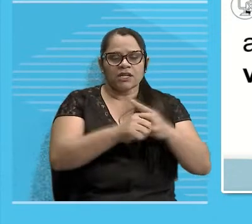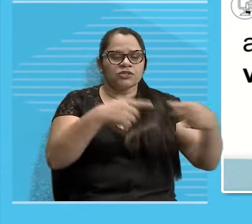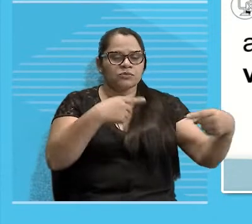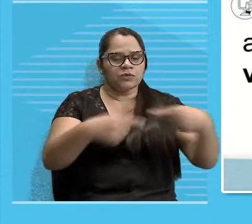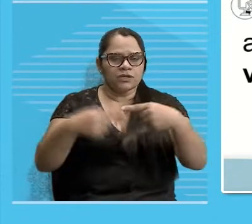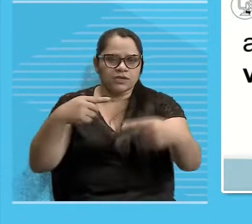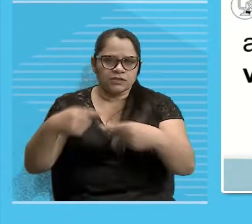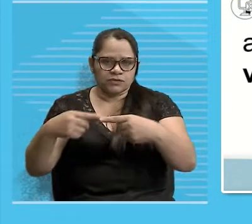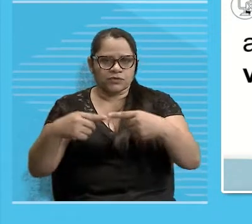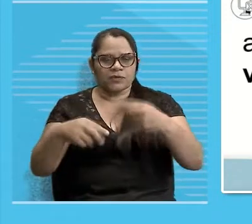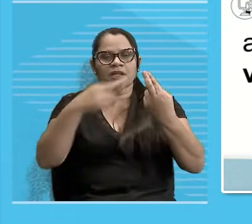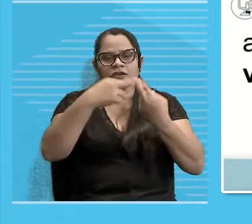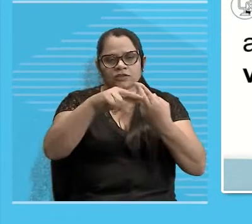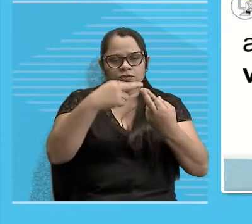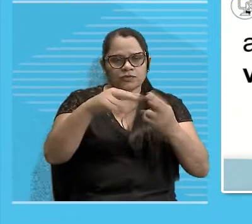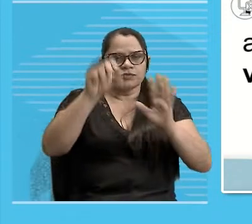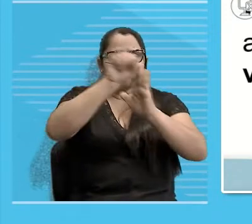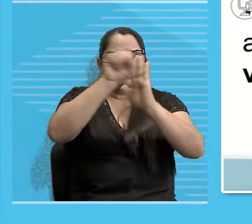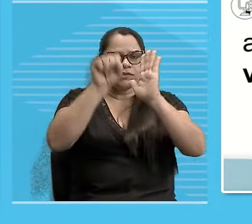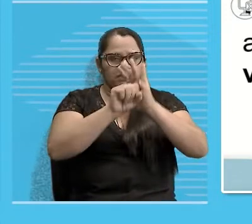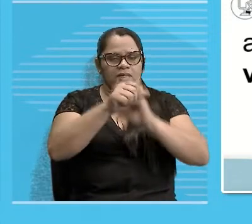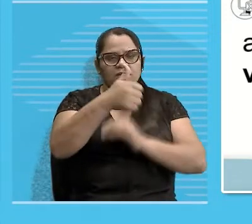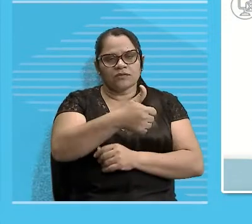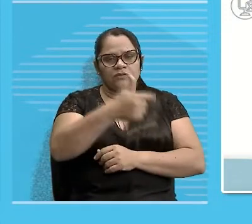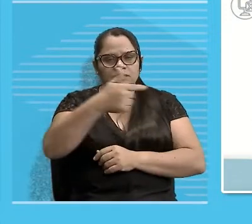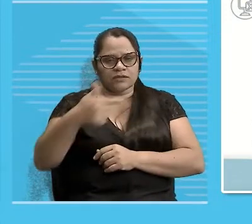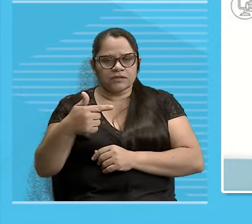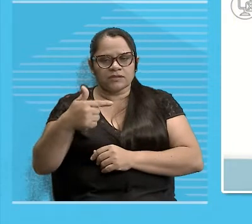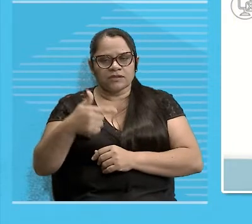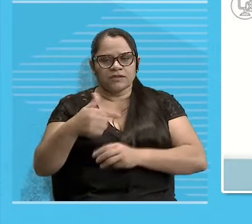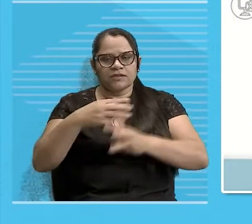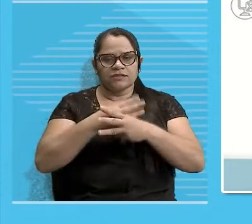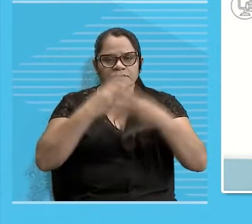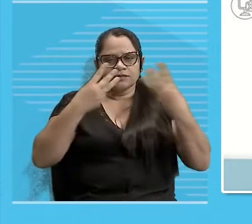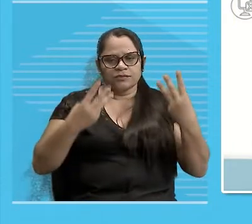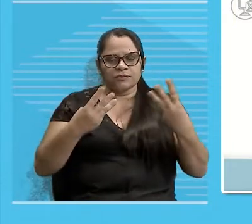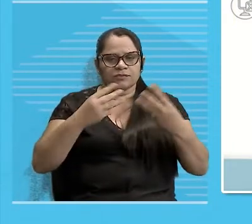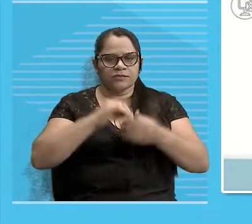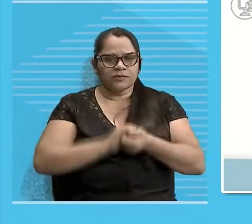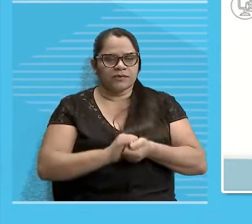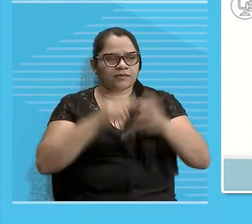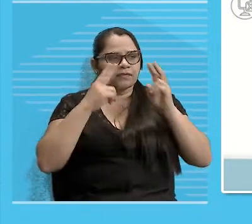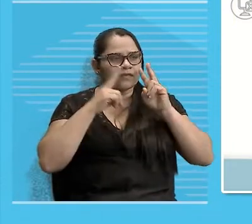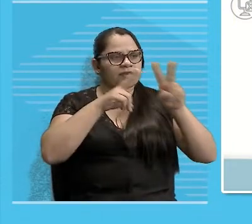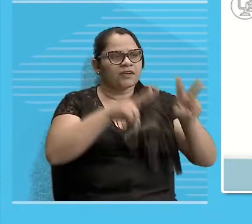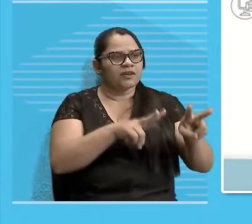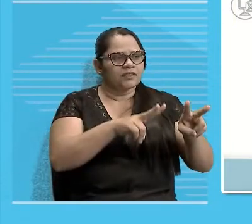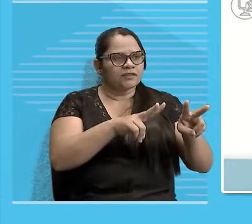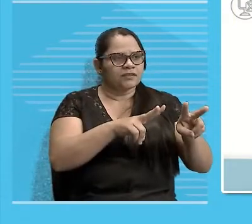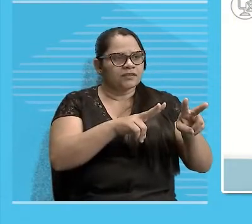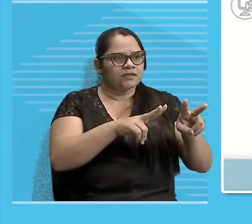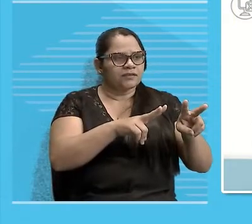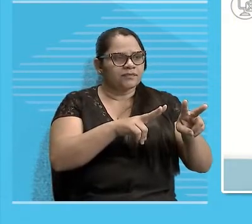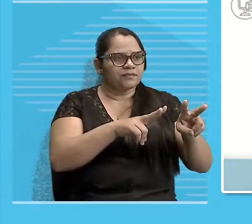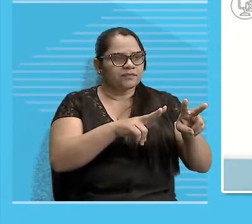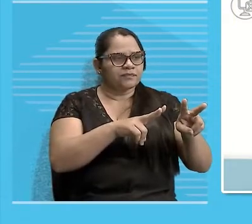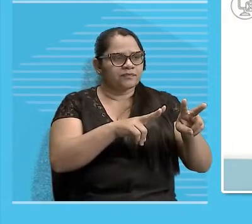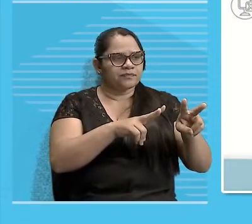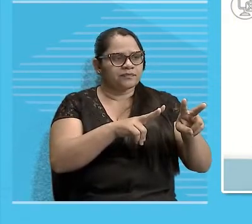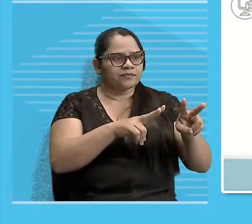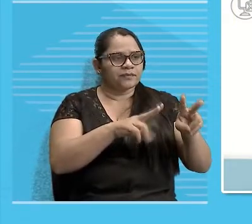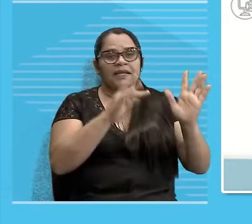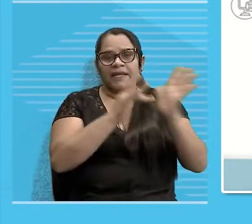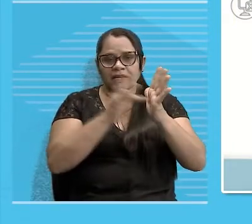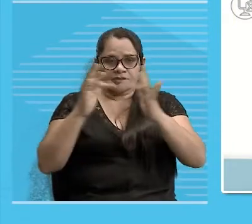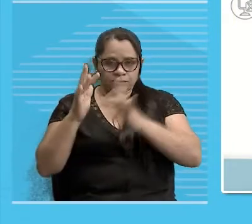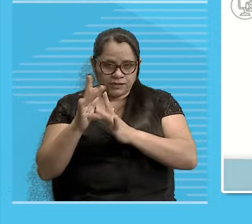né? Tá bom? Show de bola? Olha aí a Coroação de Cristo, de Van Dyck, né? Uma